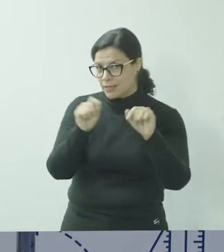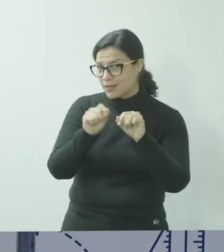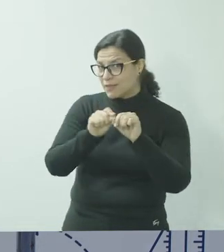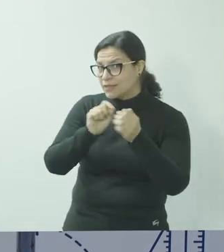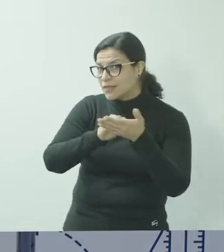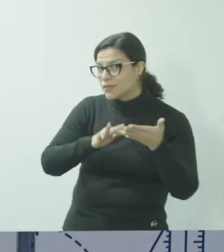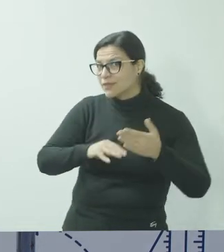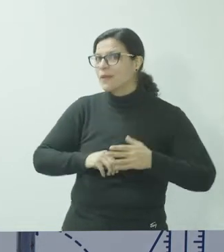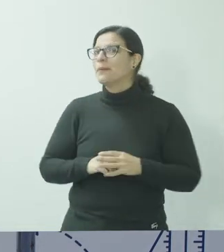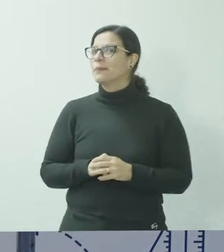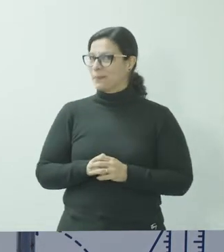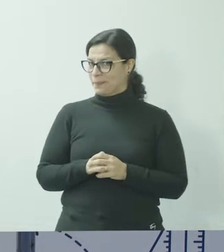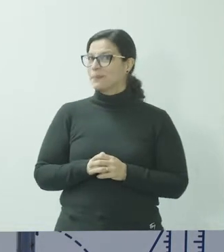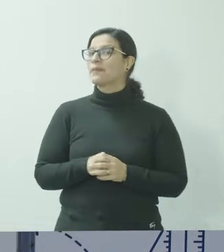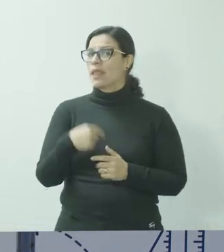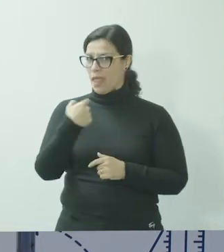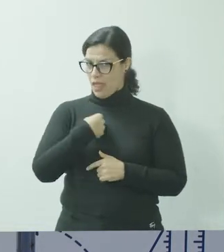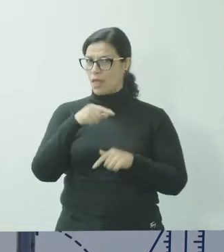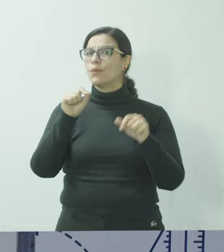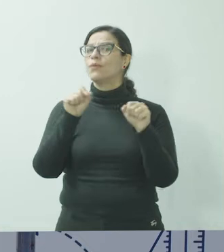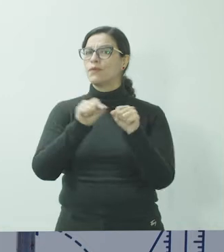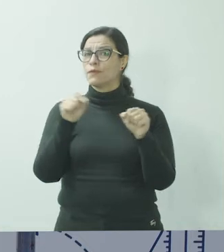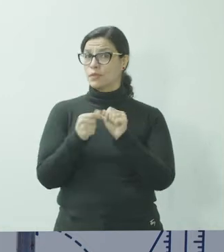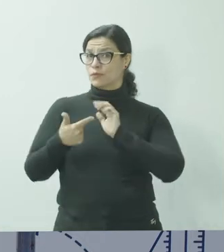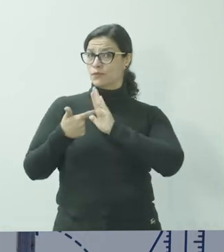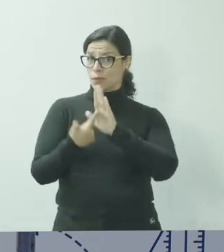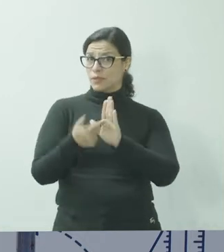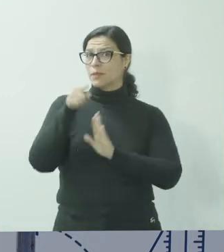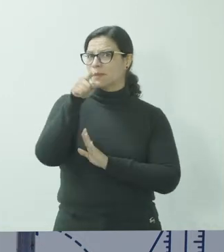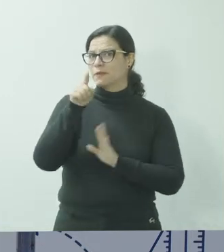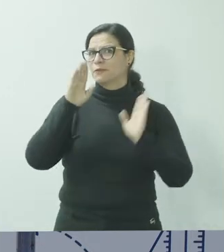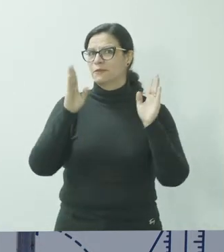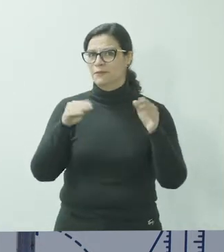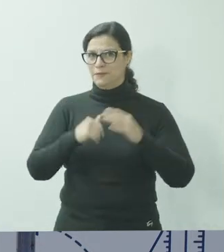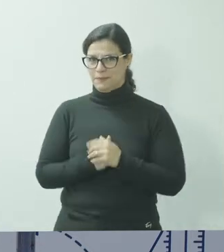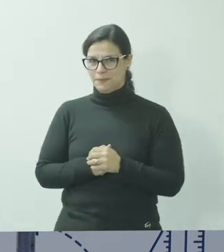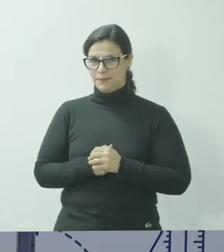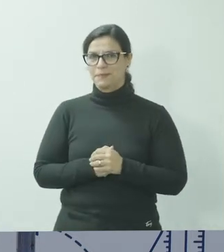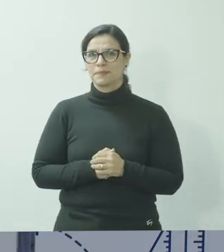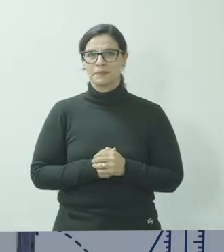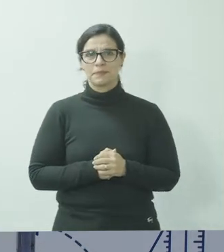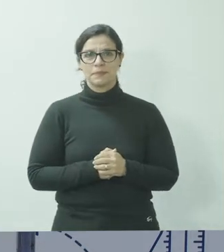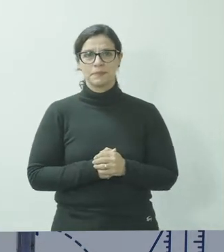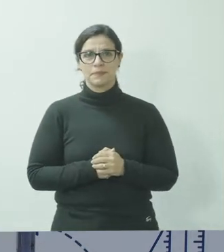casa você fez eu montei o meu e vou mostrar aqui para